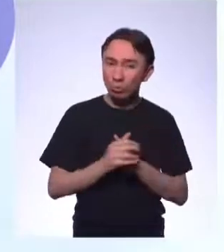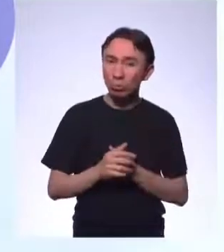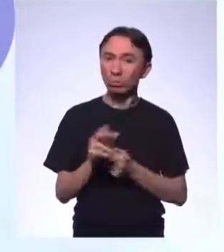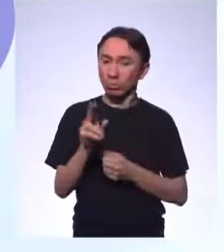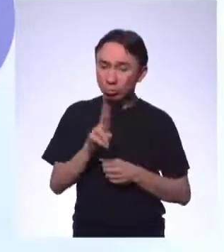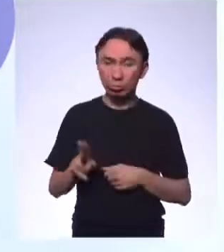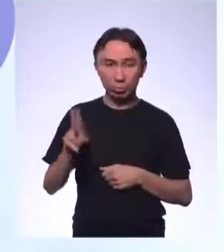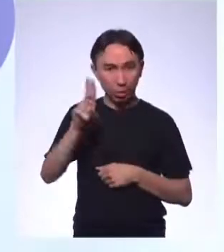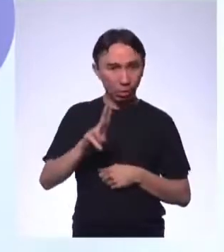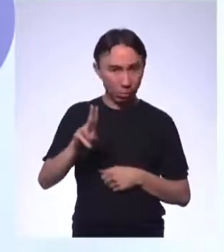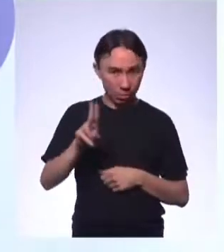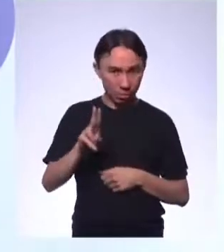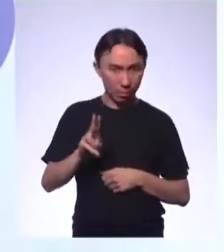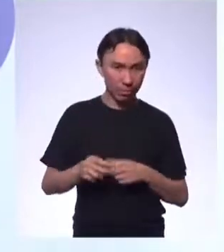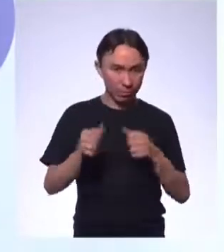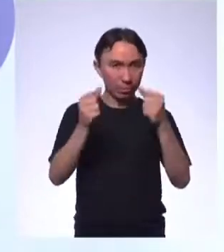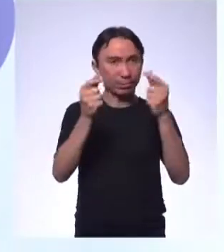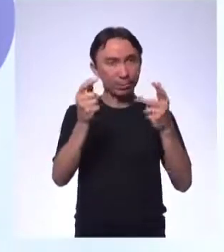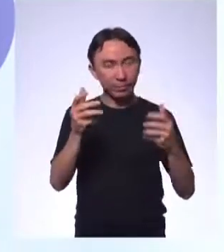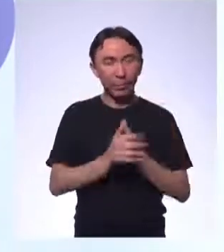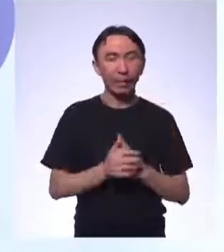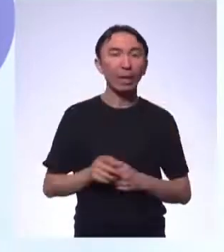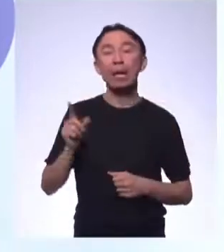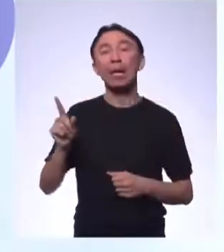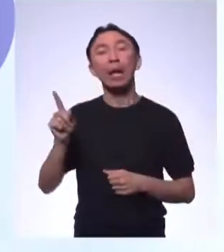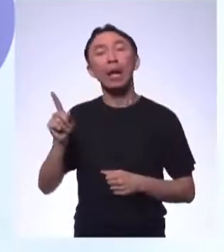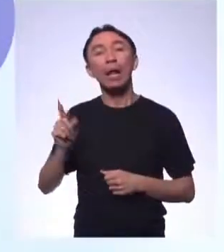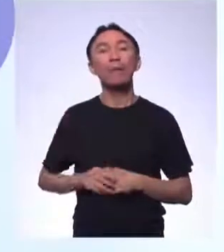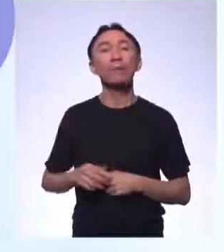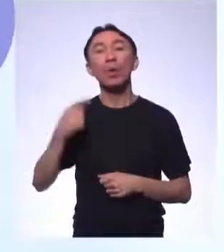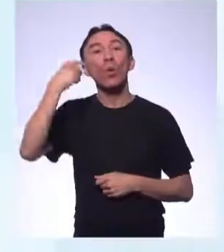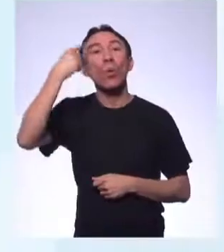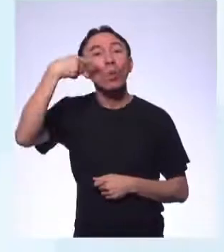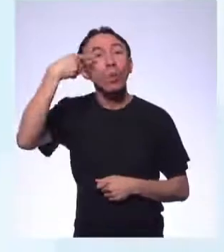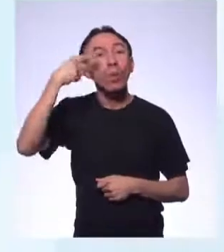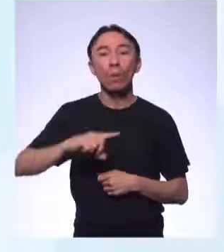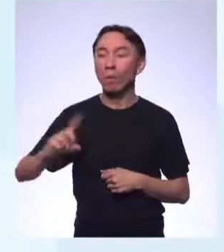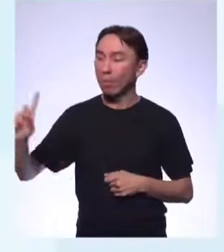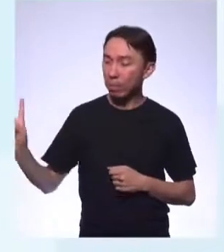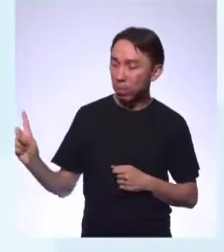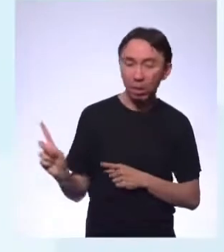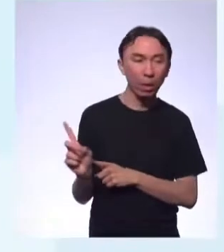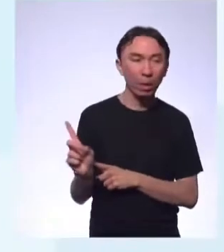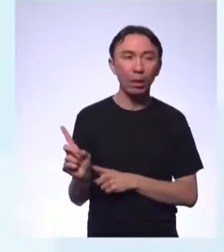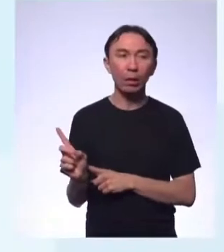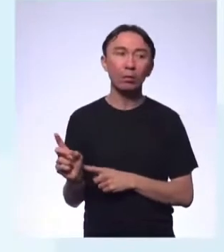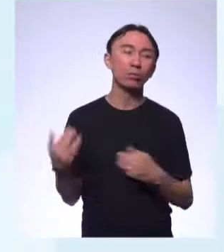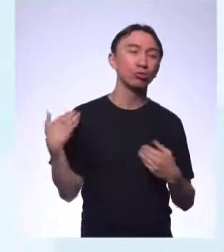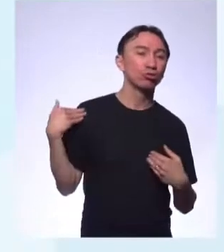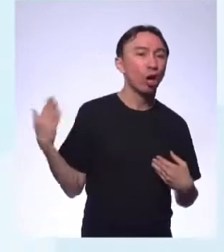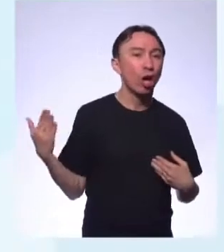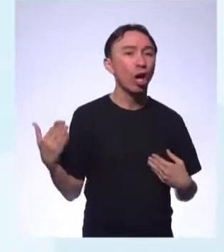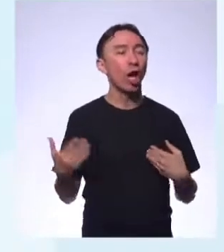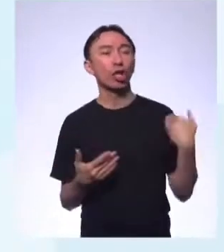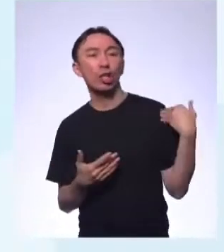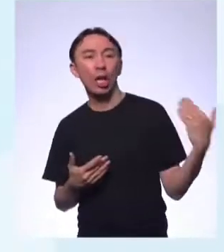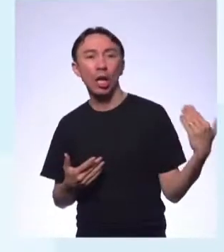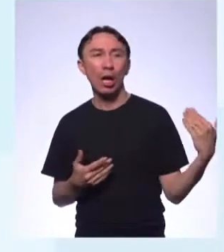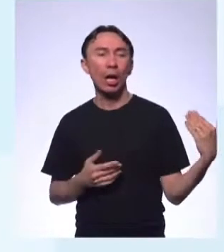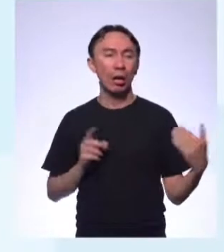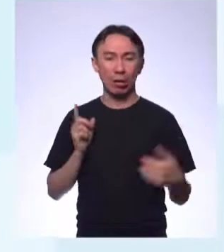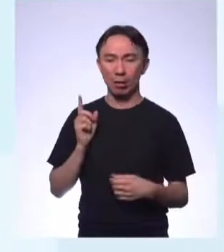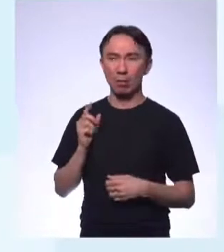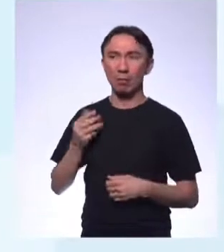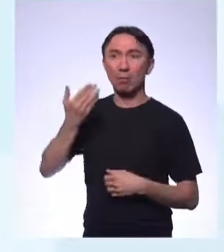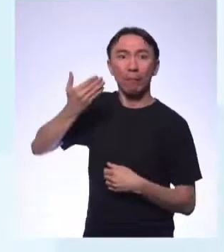rubricas para dizer por onde o ator vai entrar no palco. Vocês vão escrever, entra pela direita, pela esquerda, né, pelo fundo do